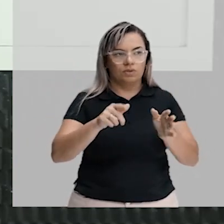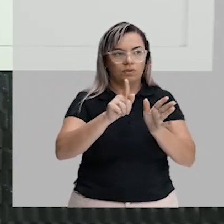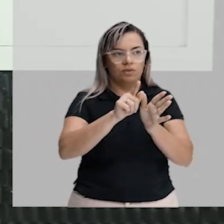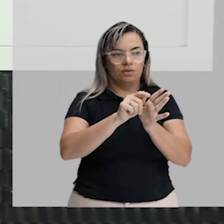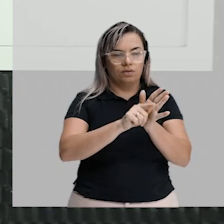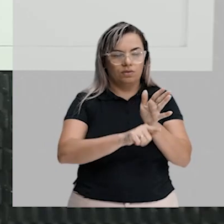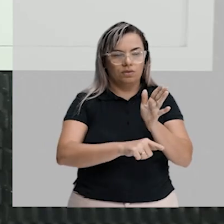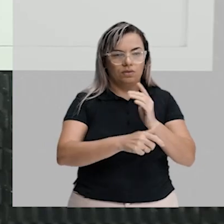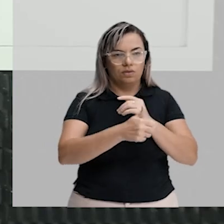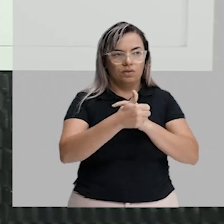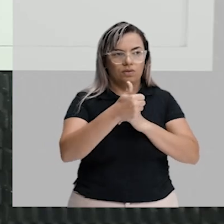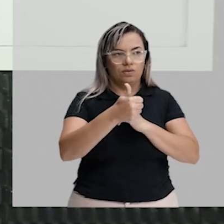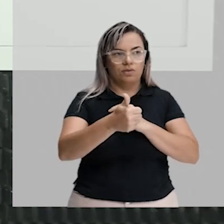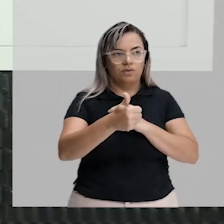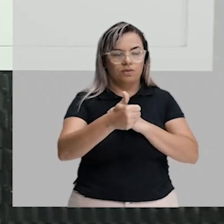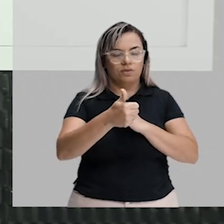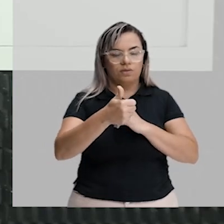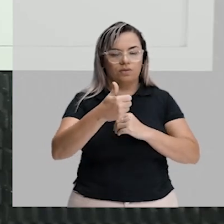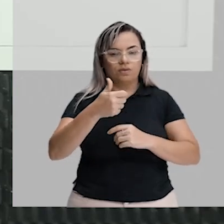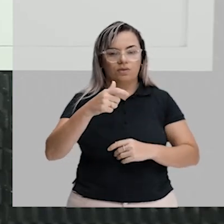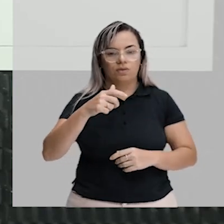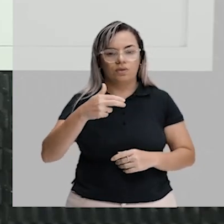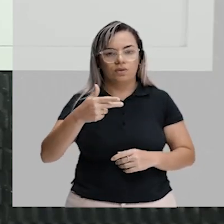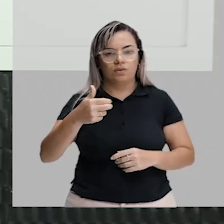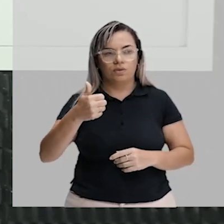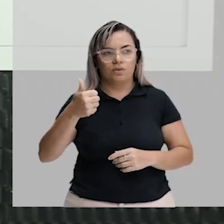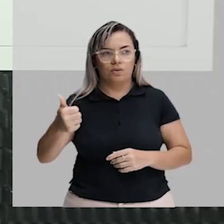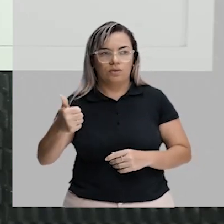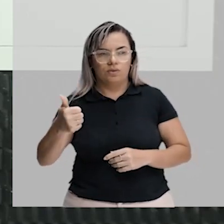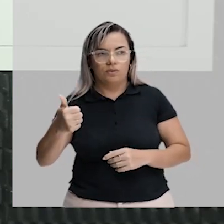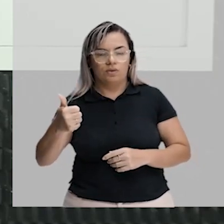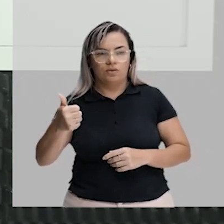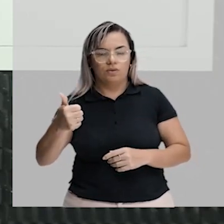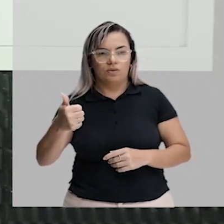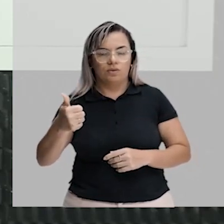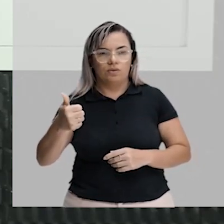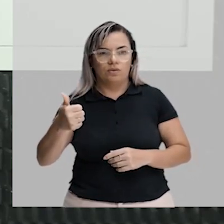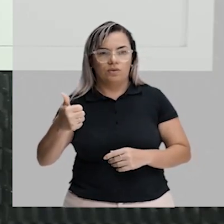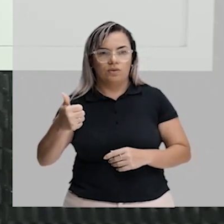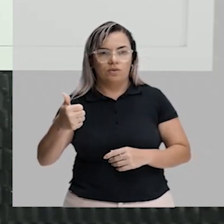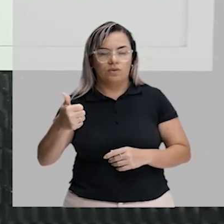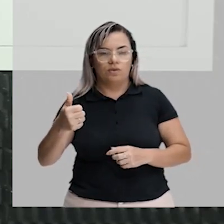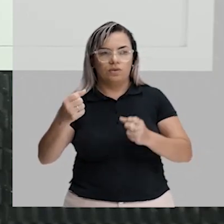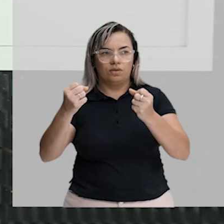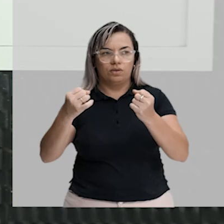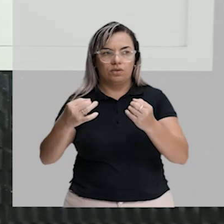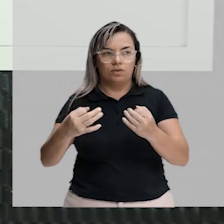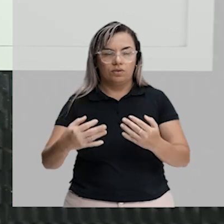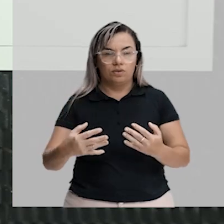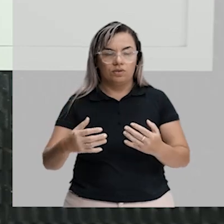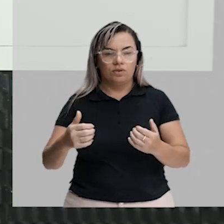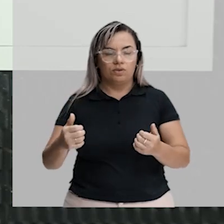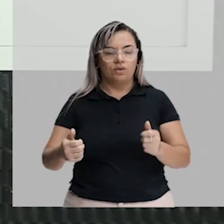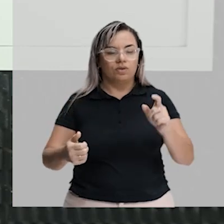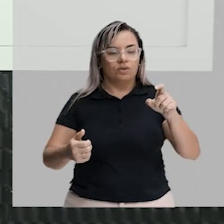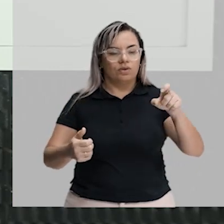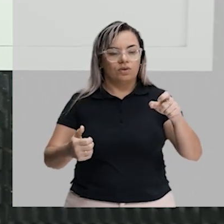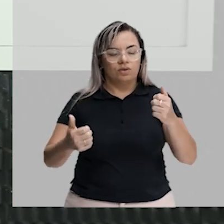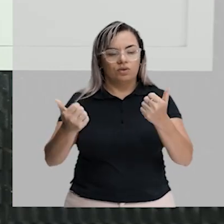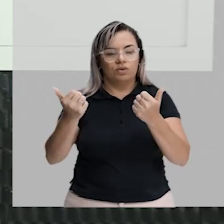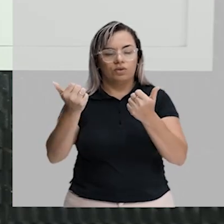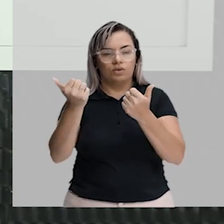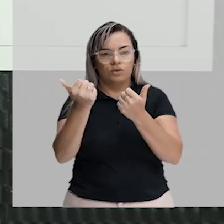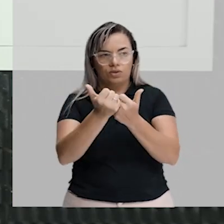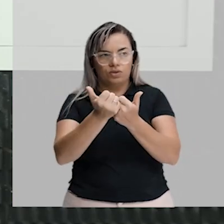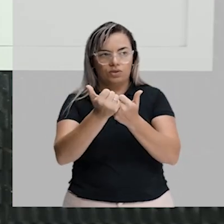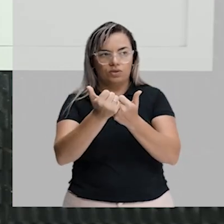é igual a 1, isso quer dizer que quando eu substituo x por menos 1, o resultado vai dar